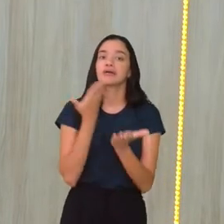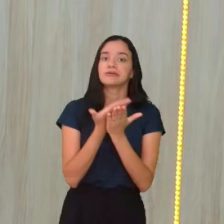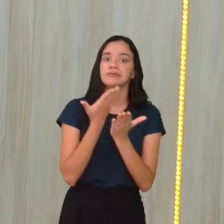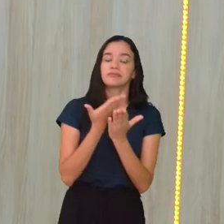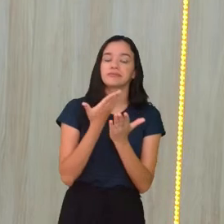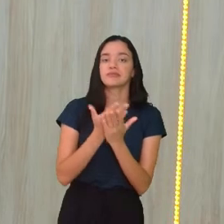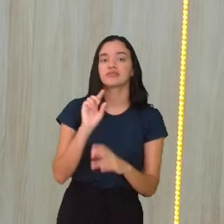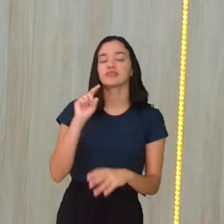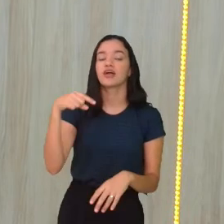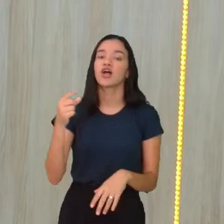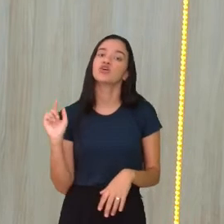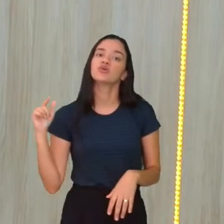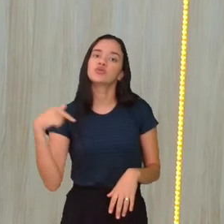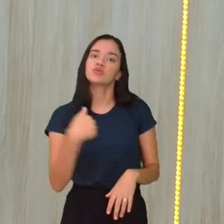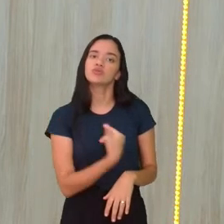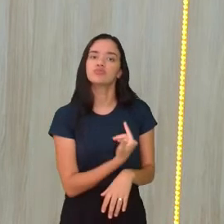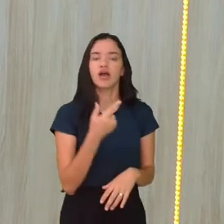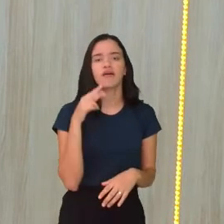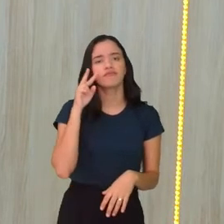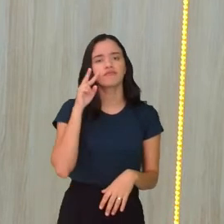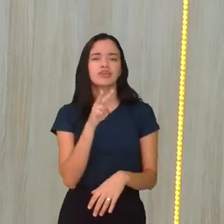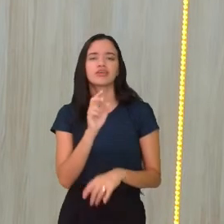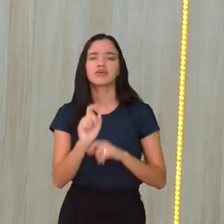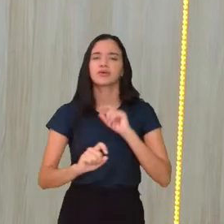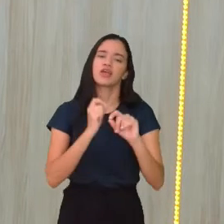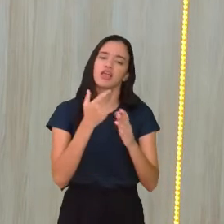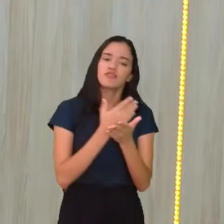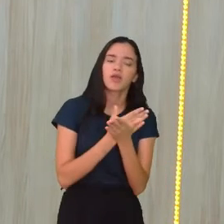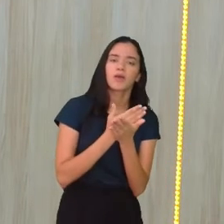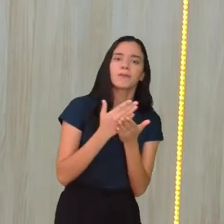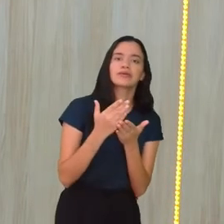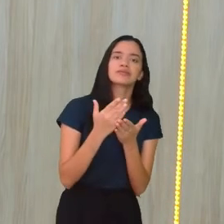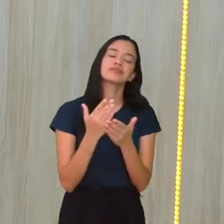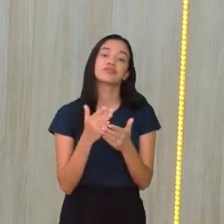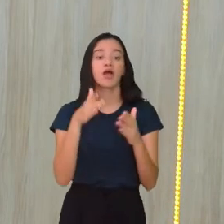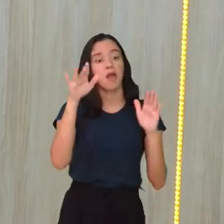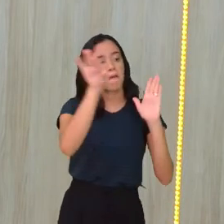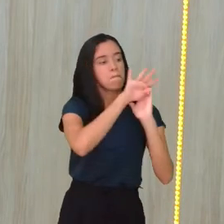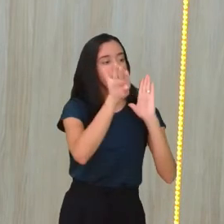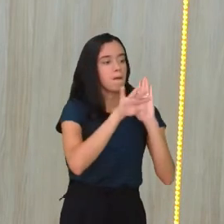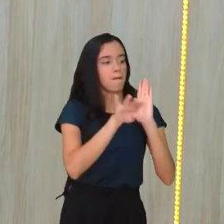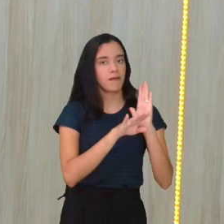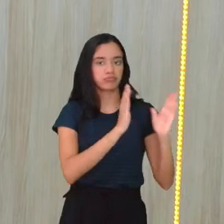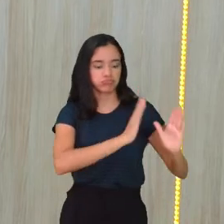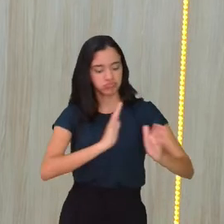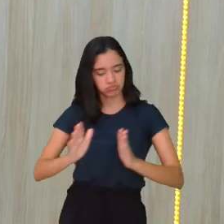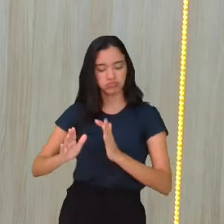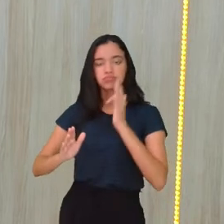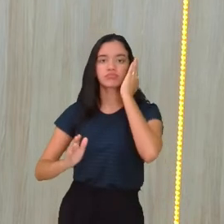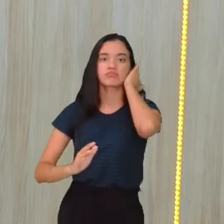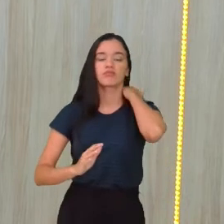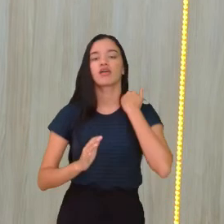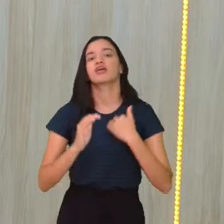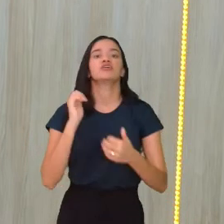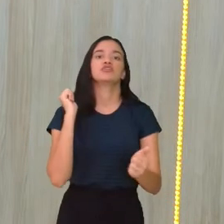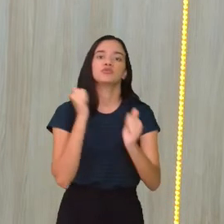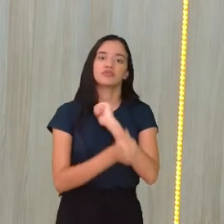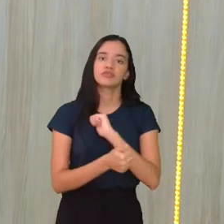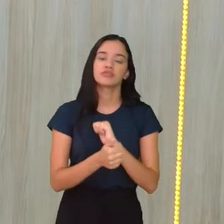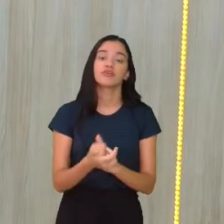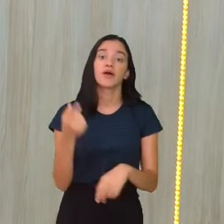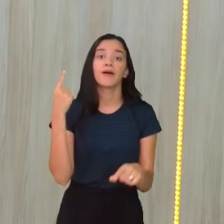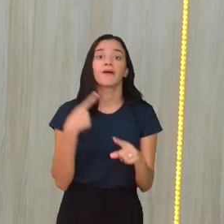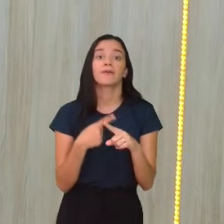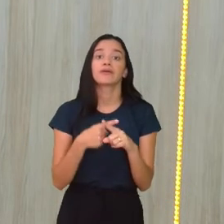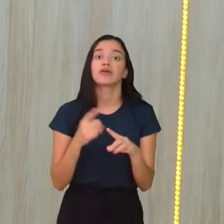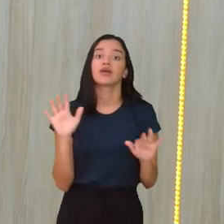próxima aula, a gente vai ver aí, vai começar a ver sobre as classificações, né, as classificações esportivas, por que